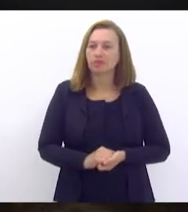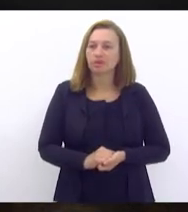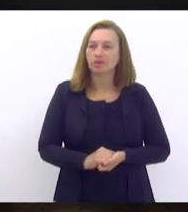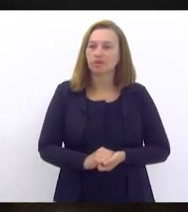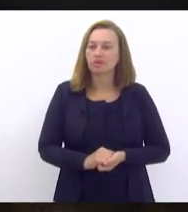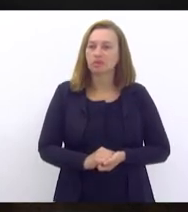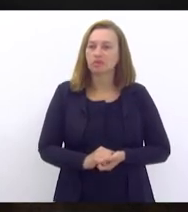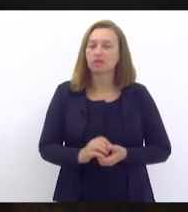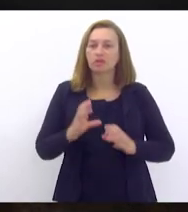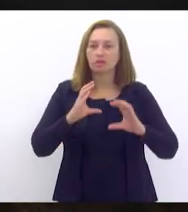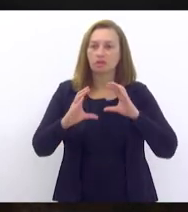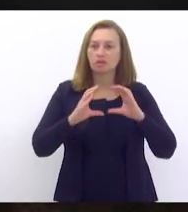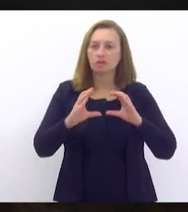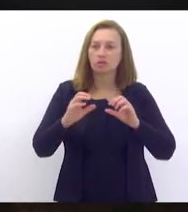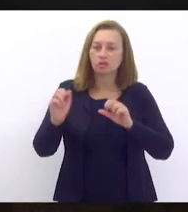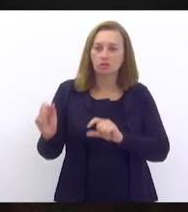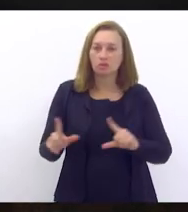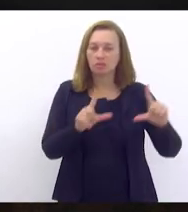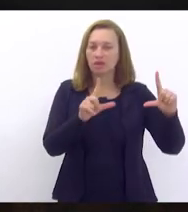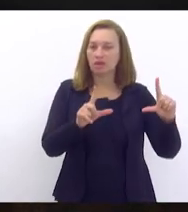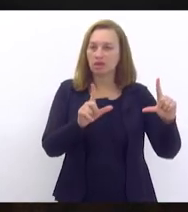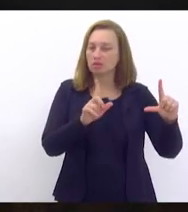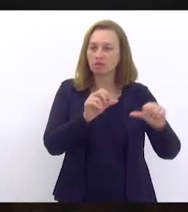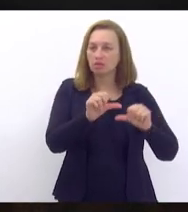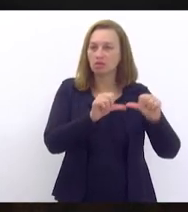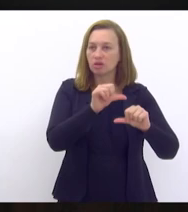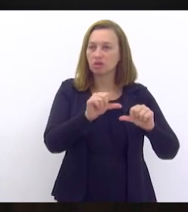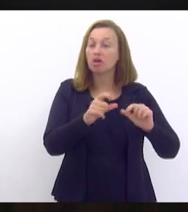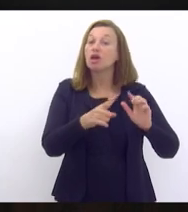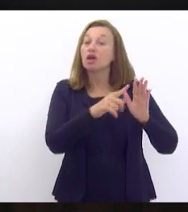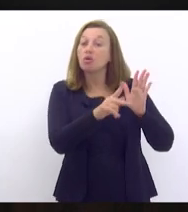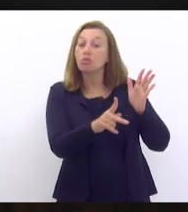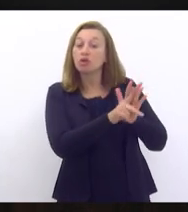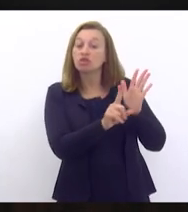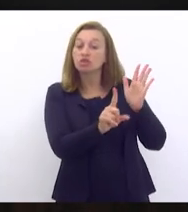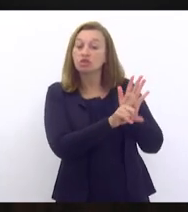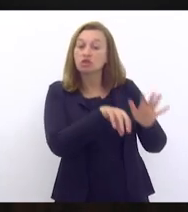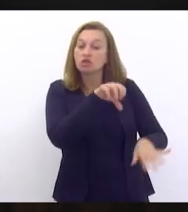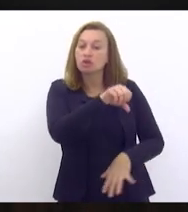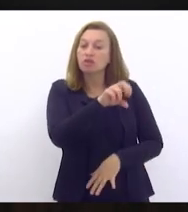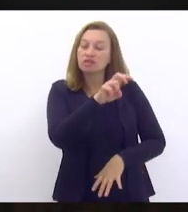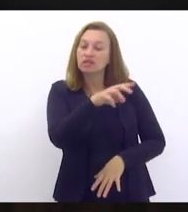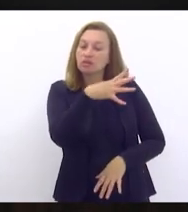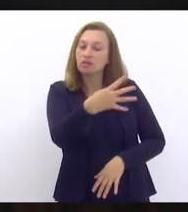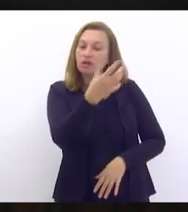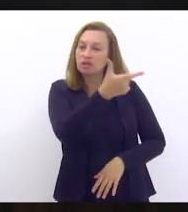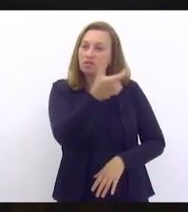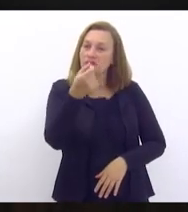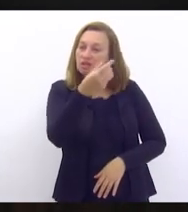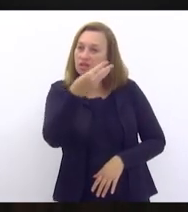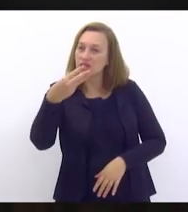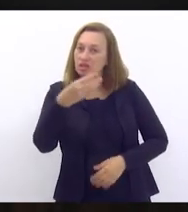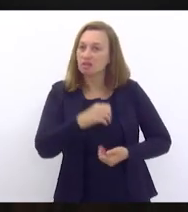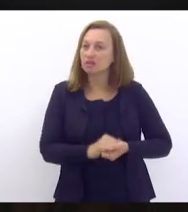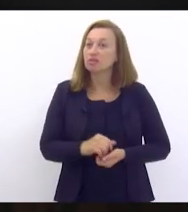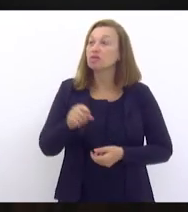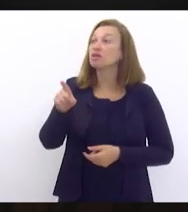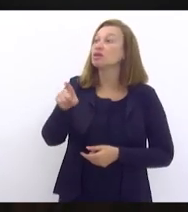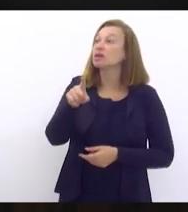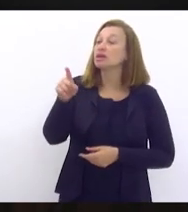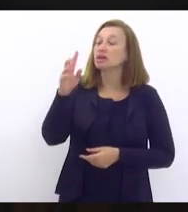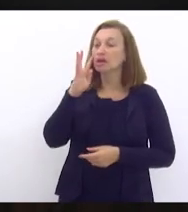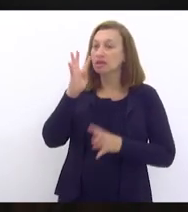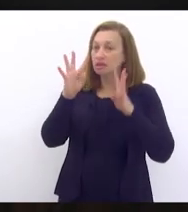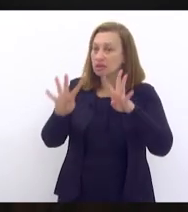da comunicação, o painel não está trocando, é o projeto de lei 954 de 23. Atenção aí,